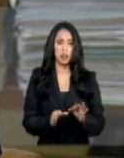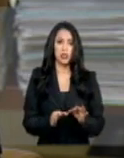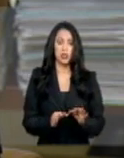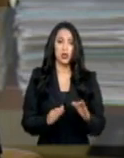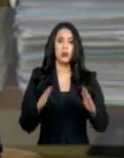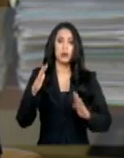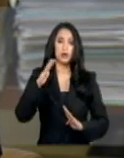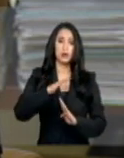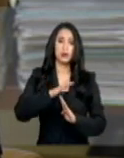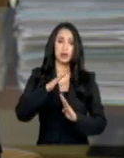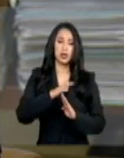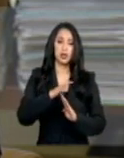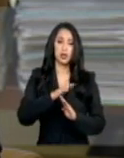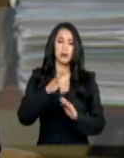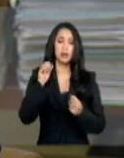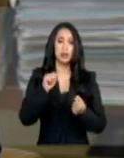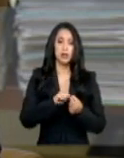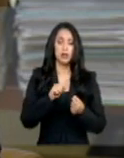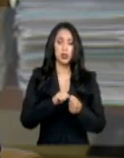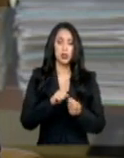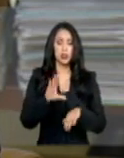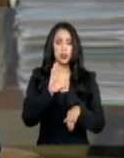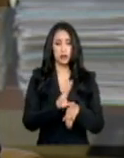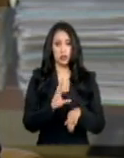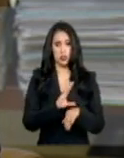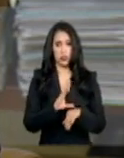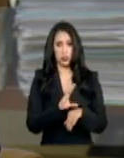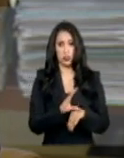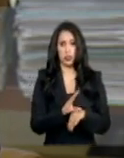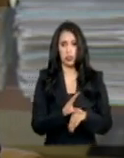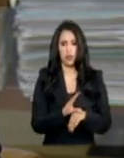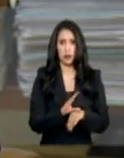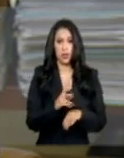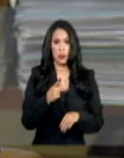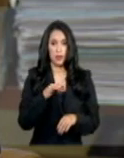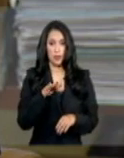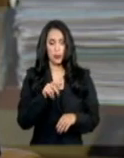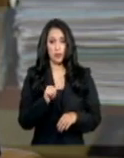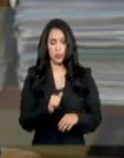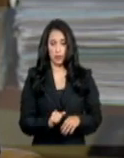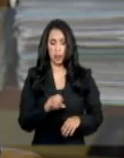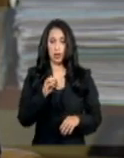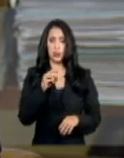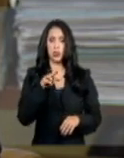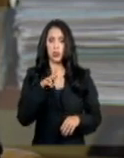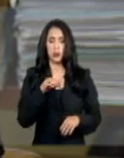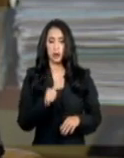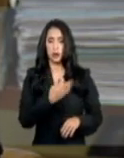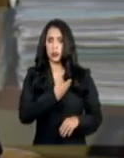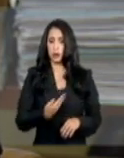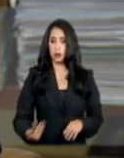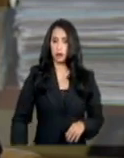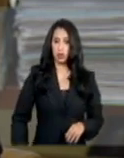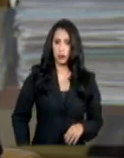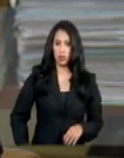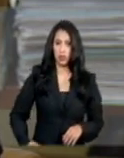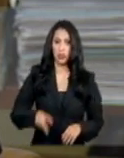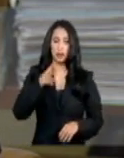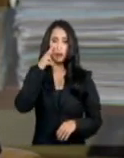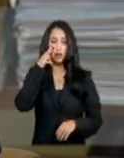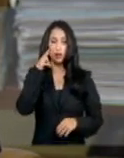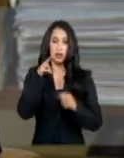limites impostos pela constituição sob pena de os órgãos governamentais insistirem em